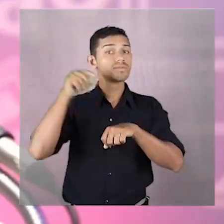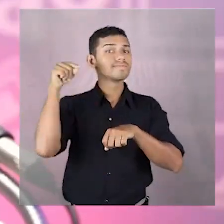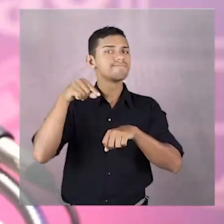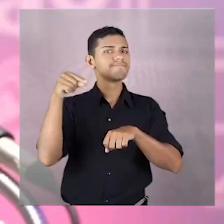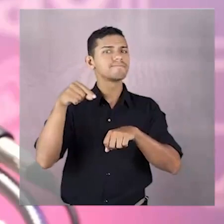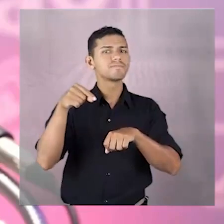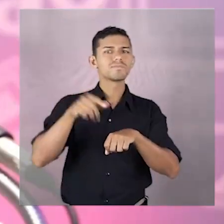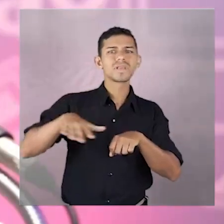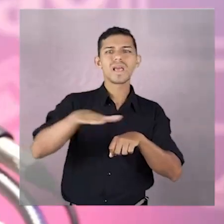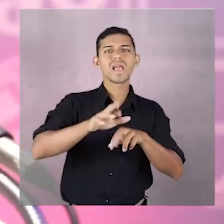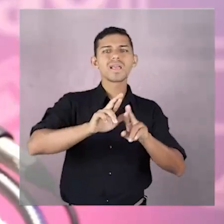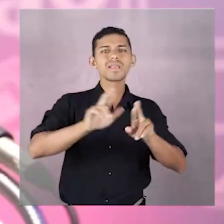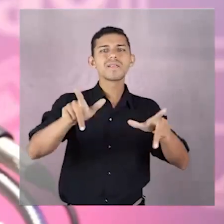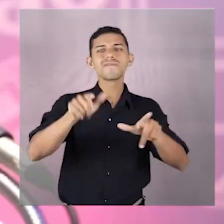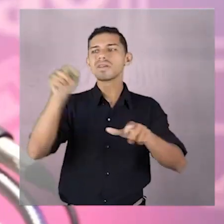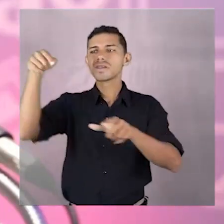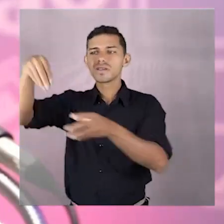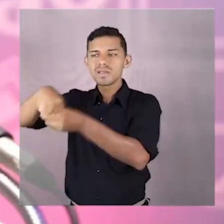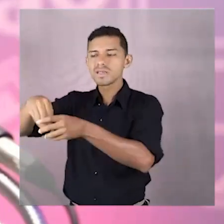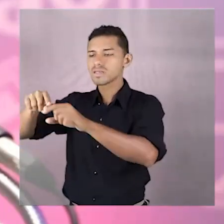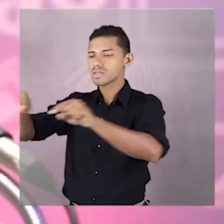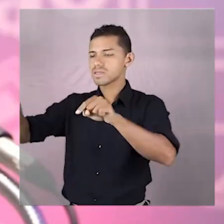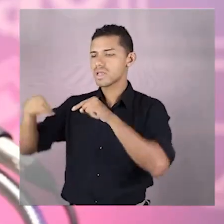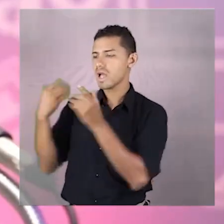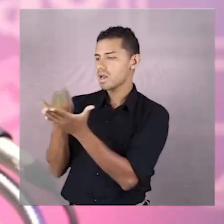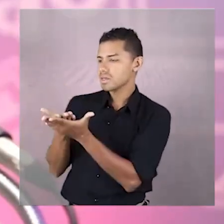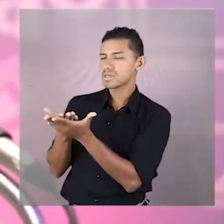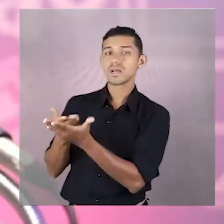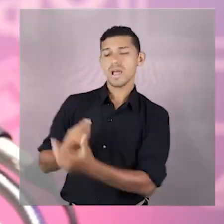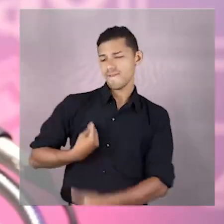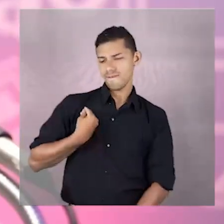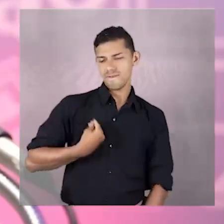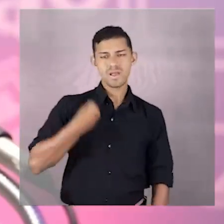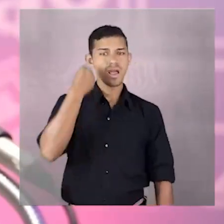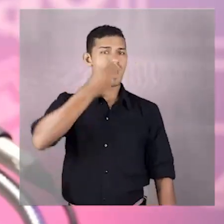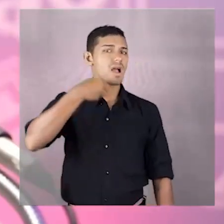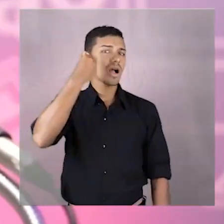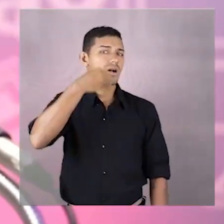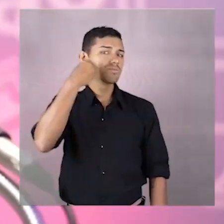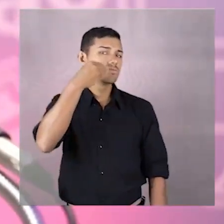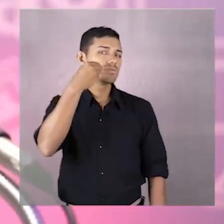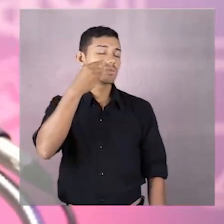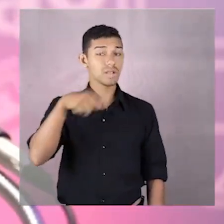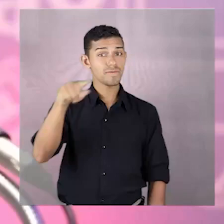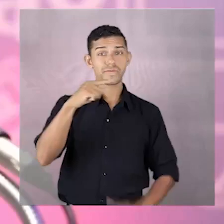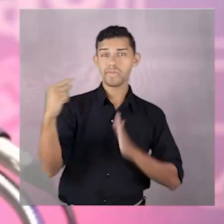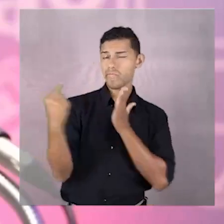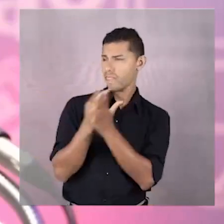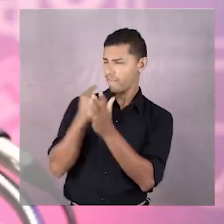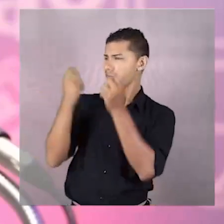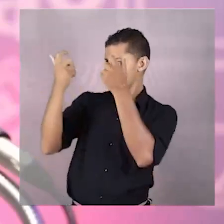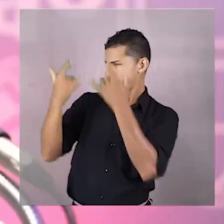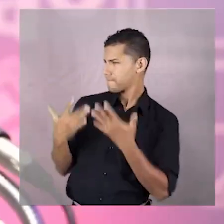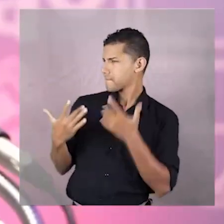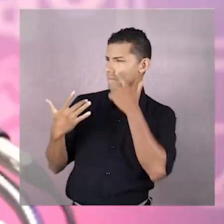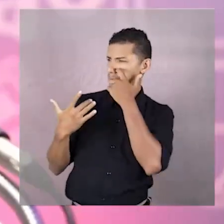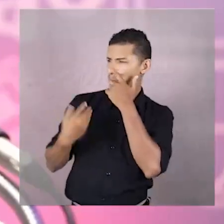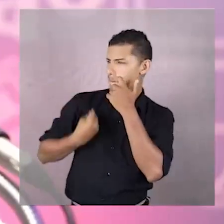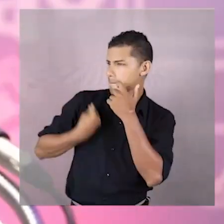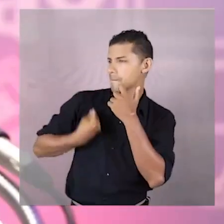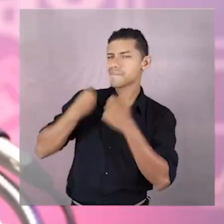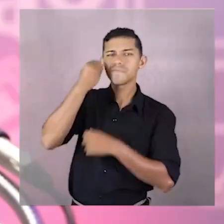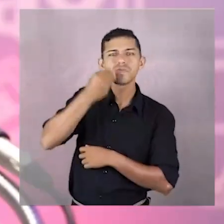acostumado dentro de sala de aula, né? É um conhecimento de vivência, como tu bem falou, na pergunta, você vai